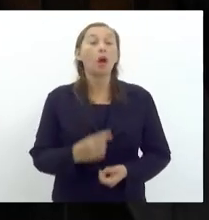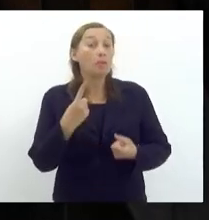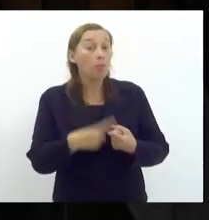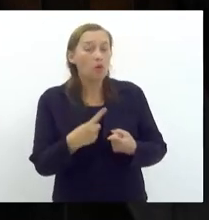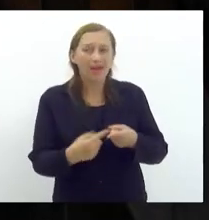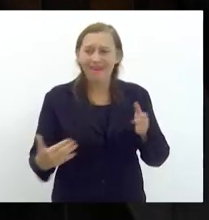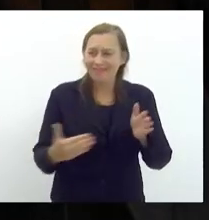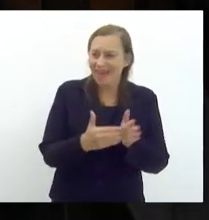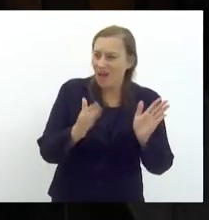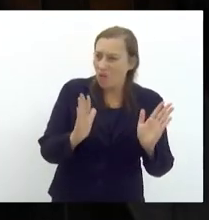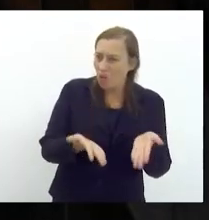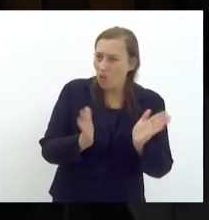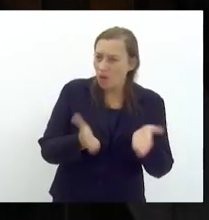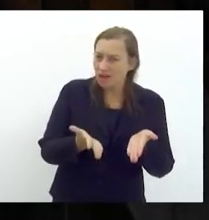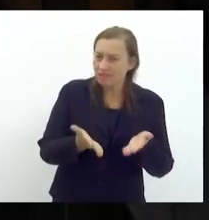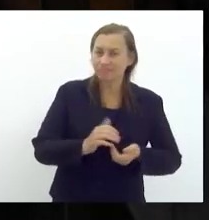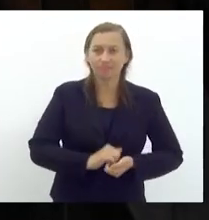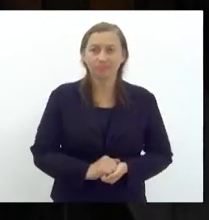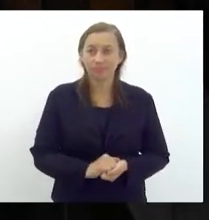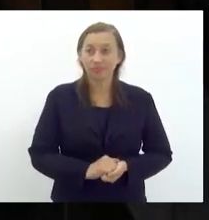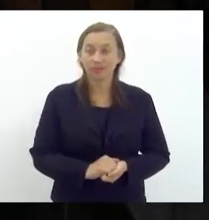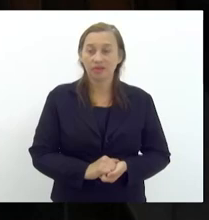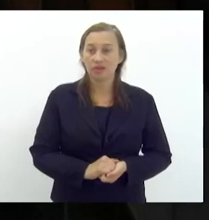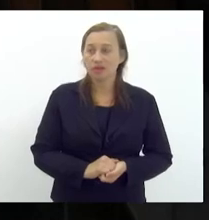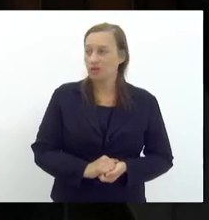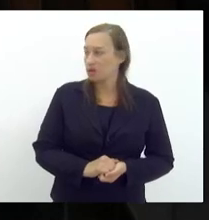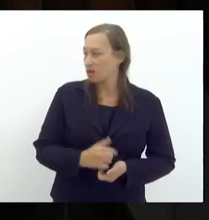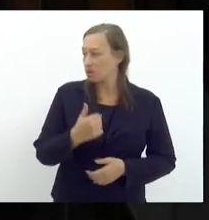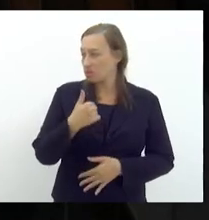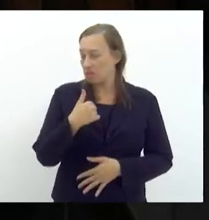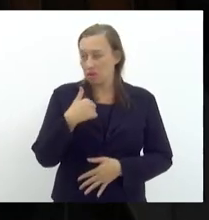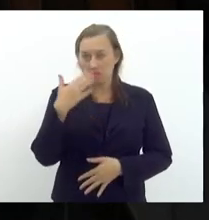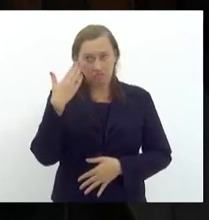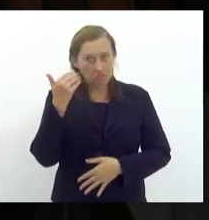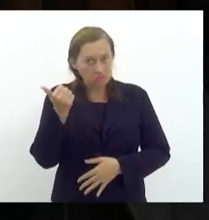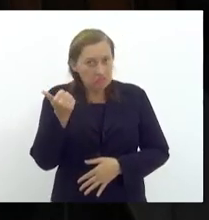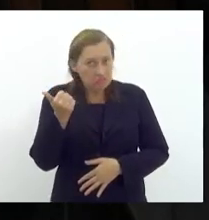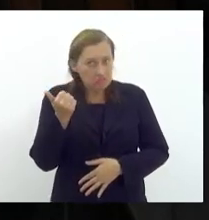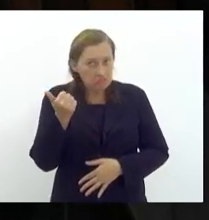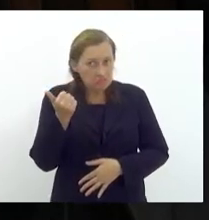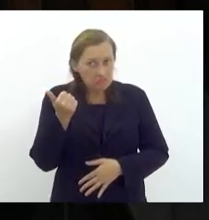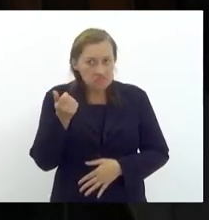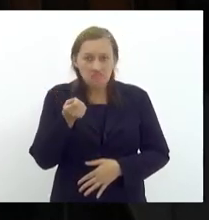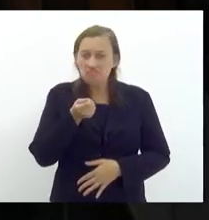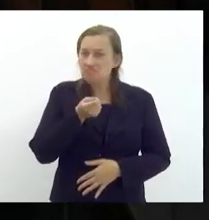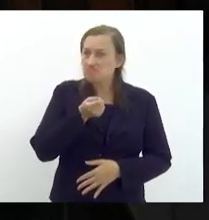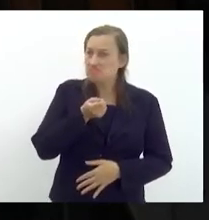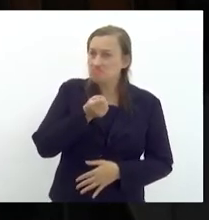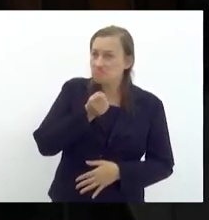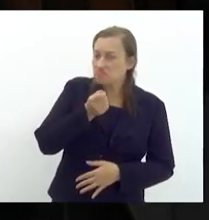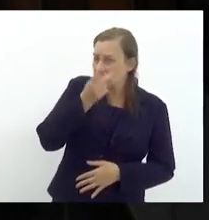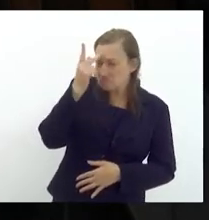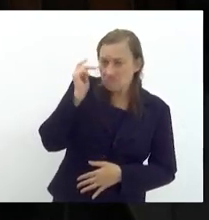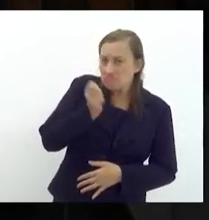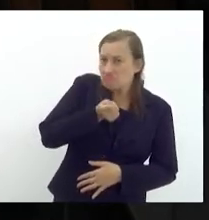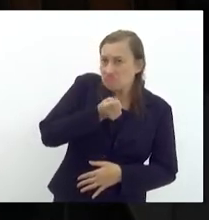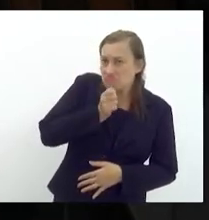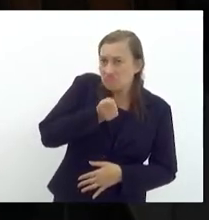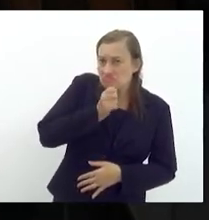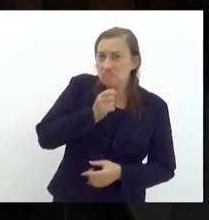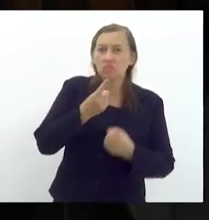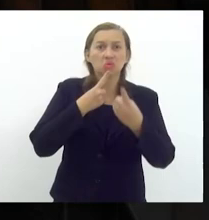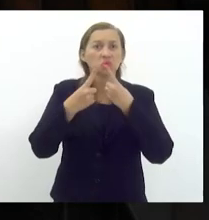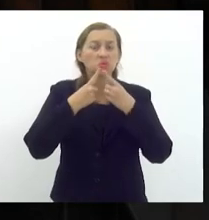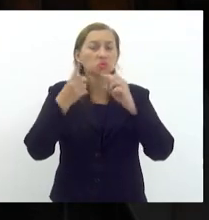até agora que eu tenha sabido ninguém discutiu